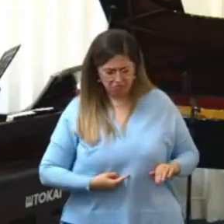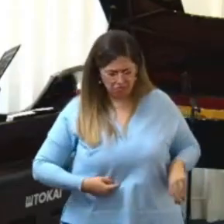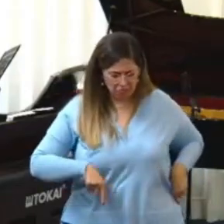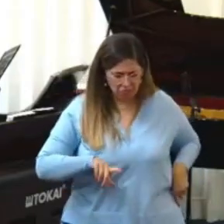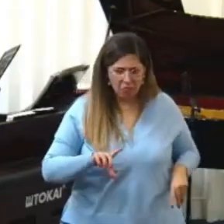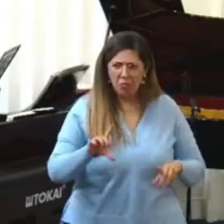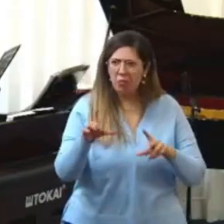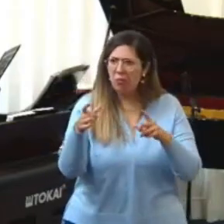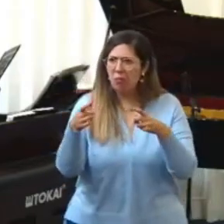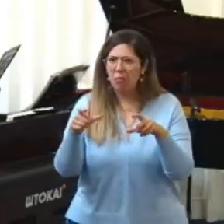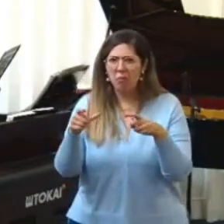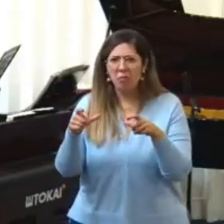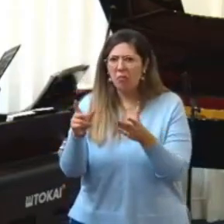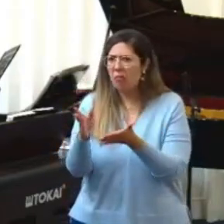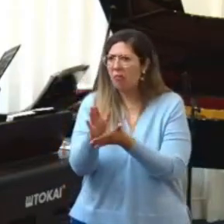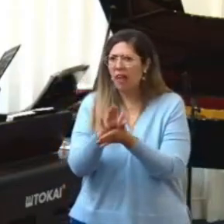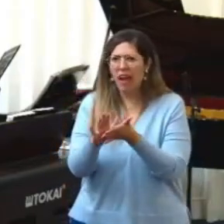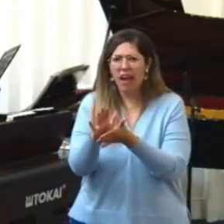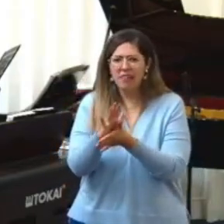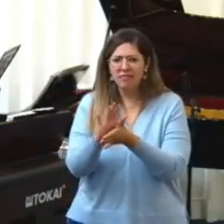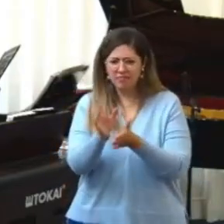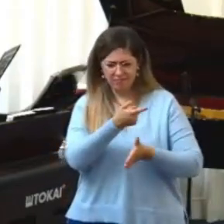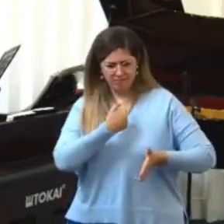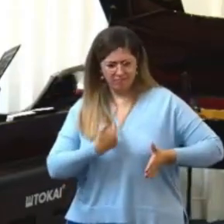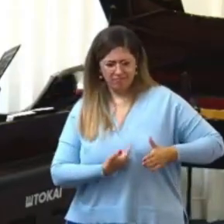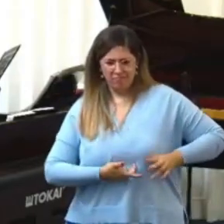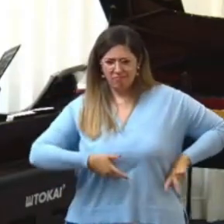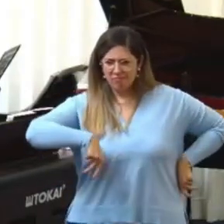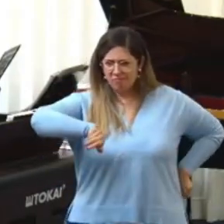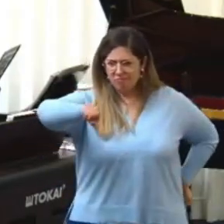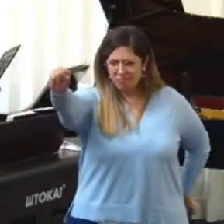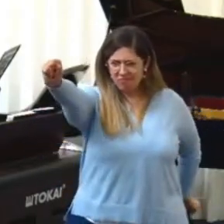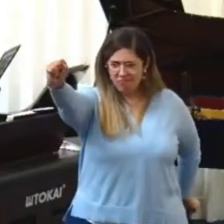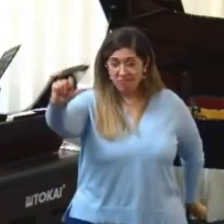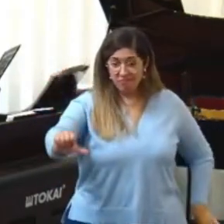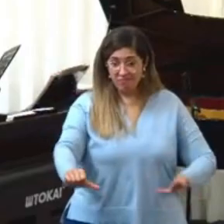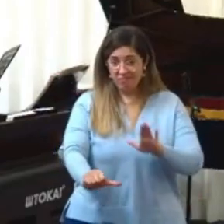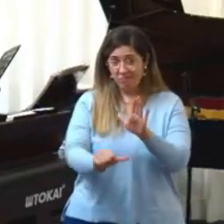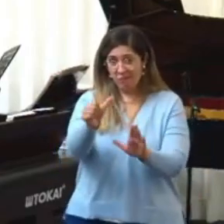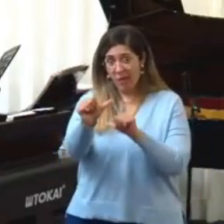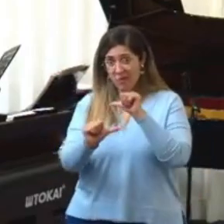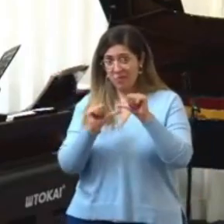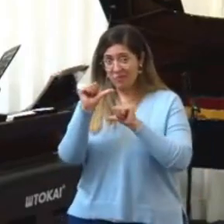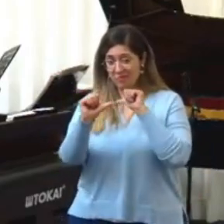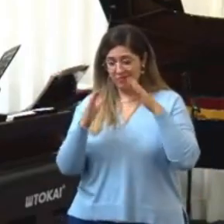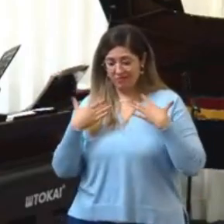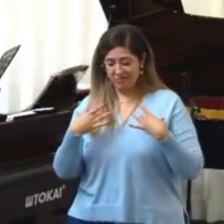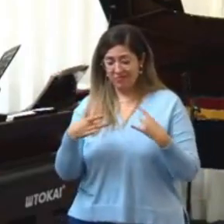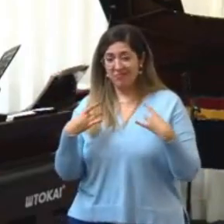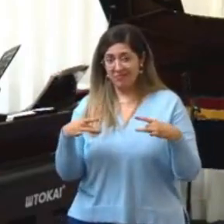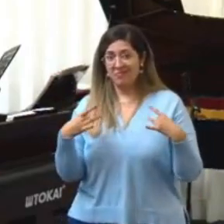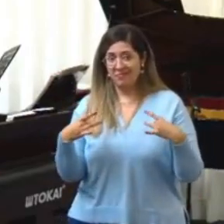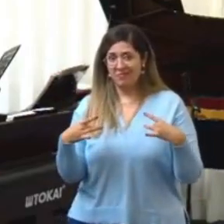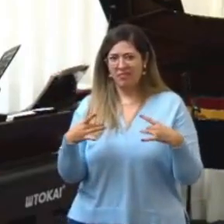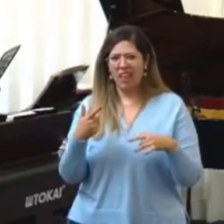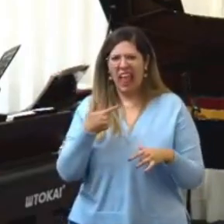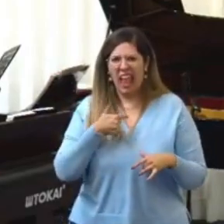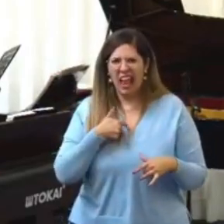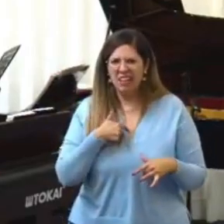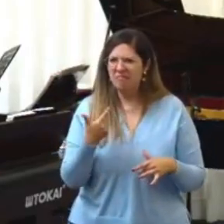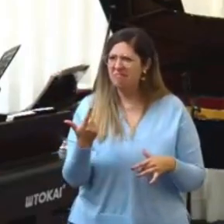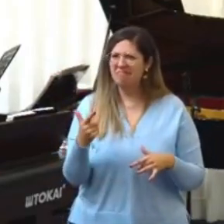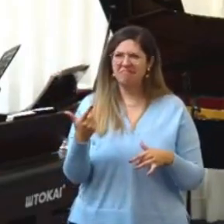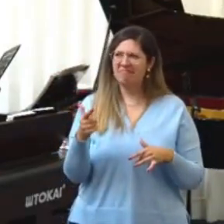O super-homem veste um traje antes de voar, mas não sou o tipo de pessoa